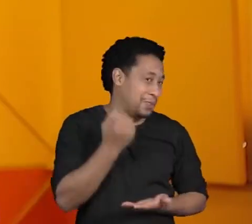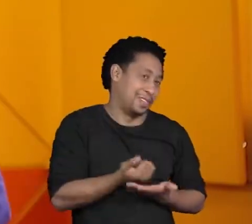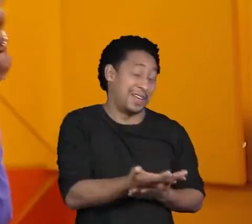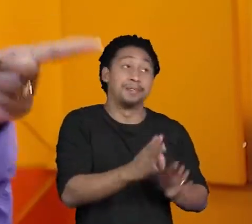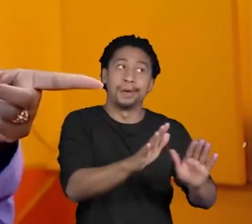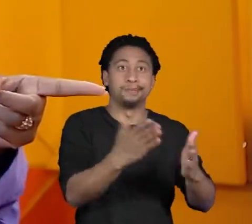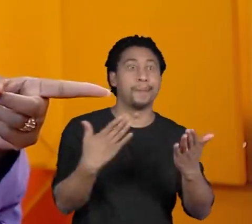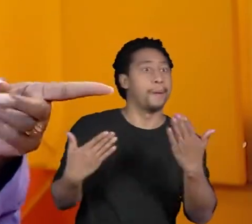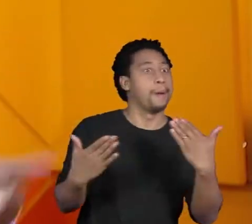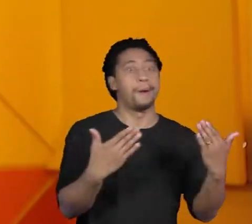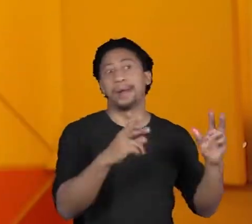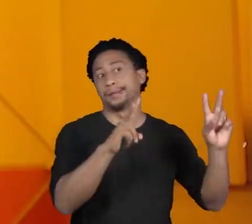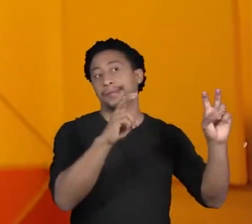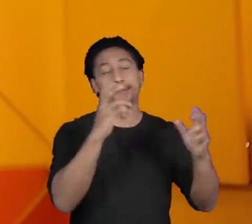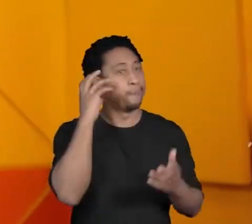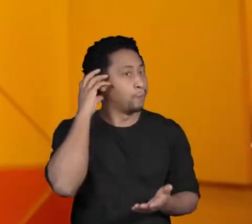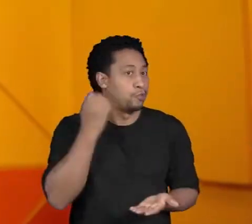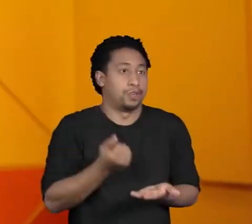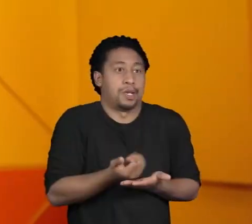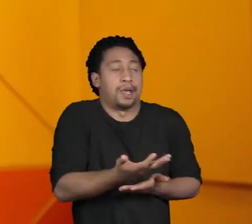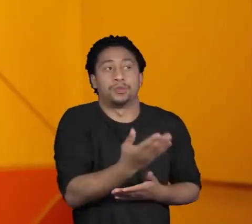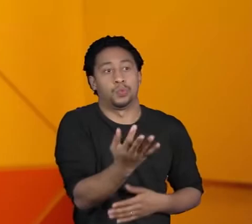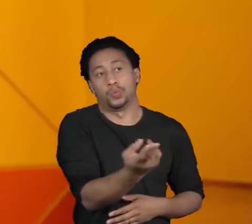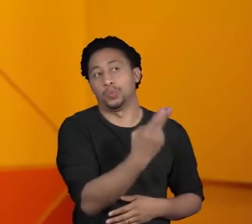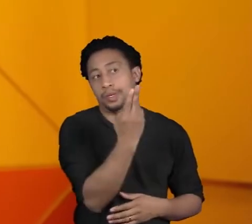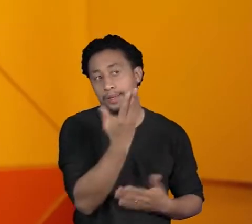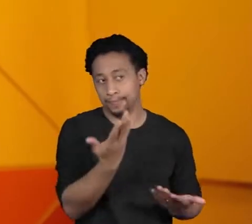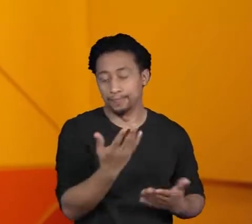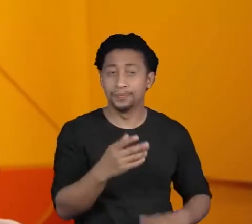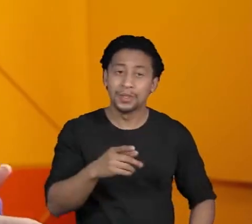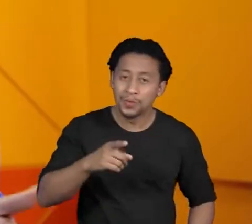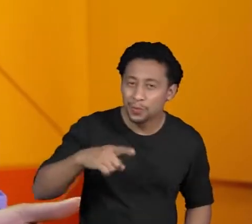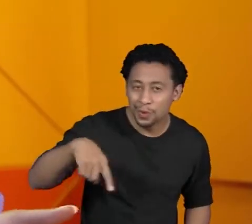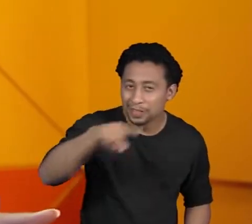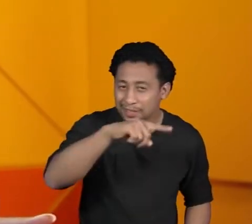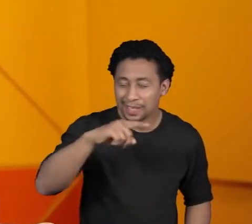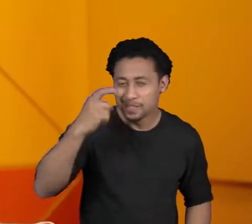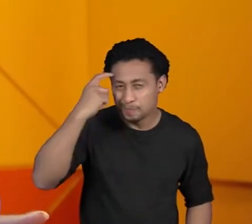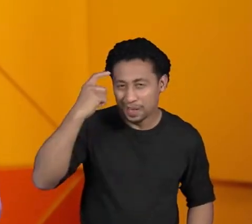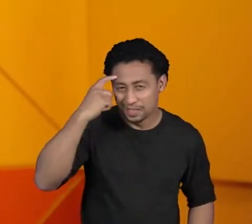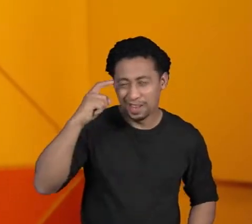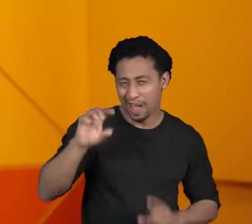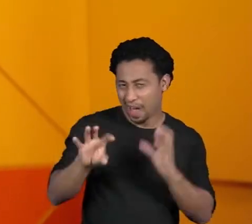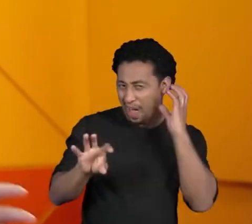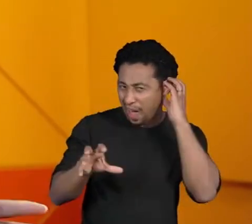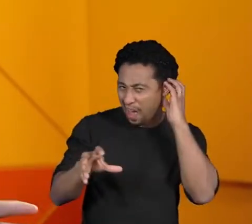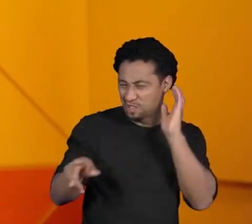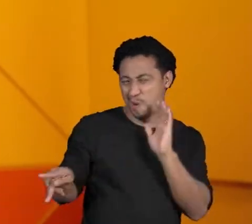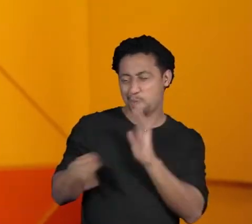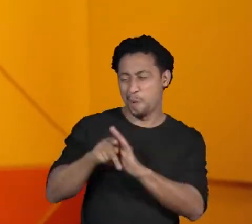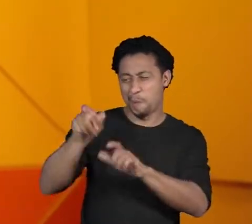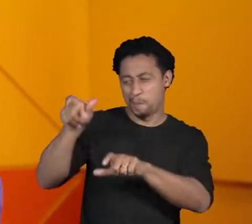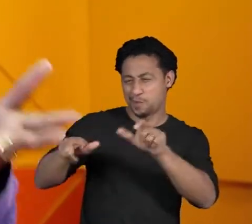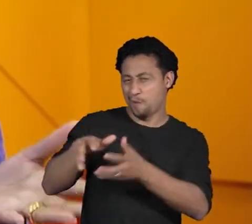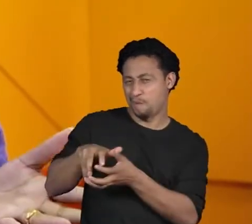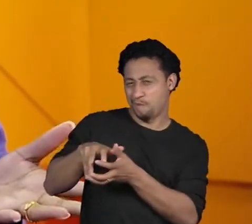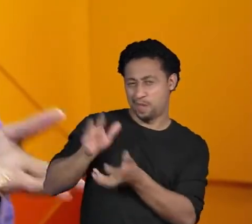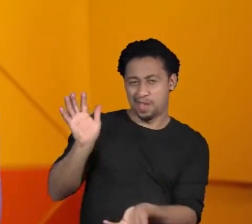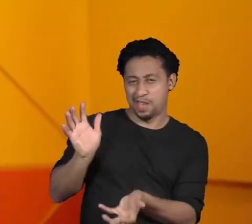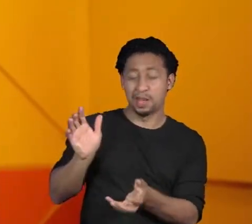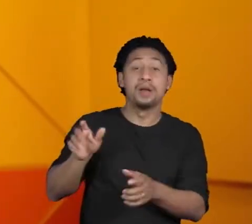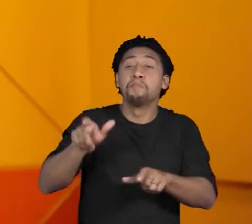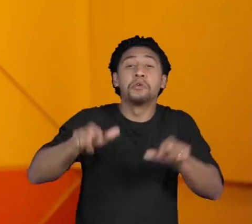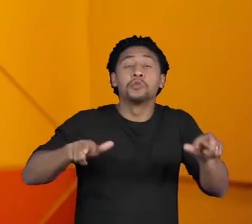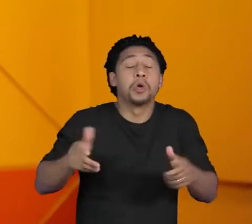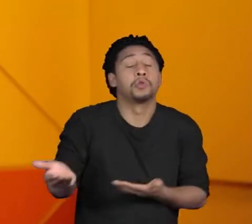conhecimento sobre determinado assunto. Aprofunda. O podcast justamente, permite um aprofundamento, muitas vezes, do assunto. Eu também sou fã